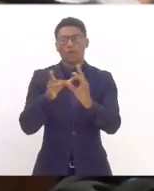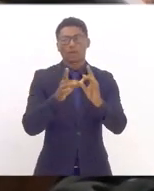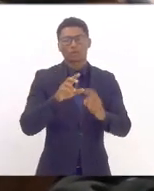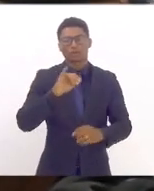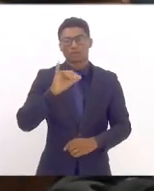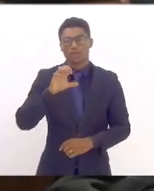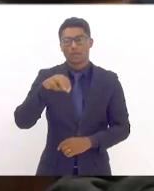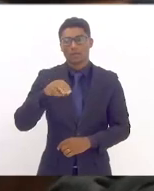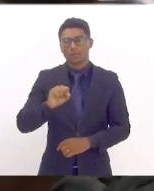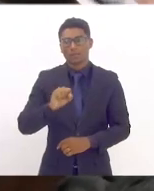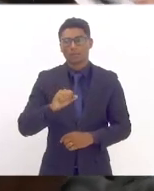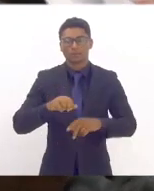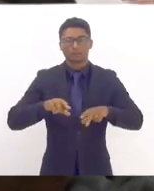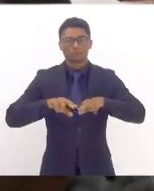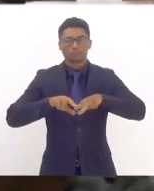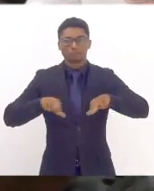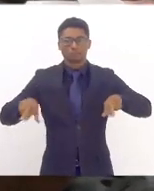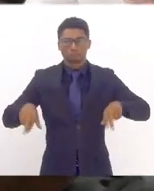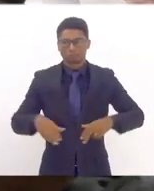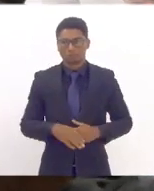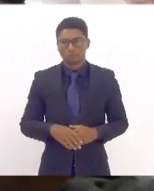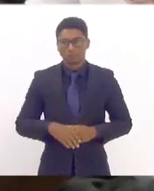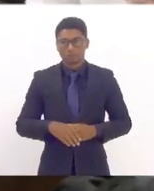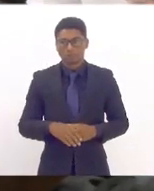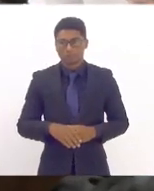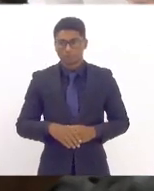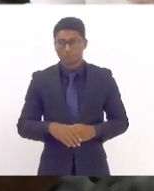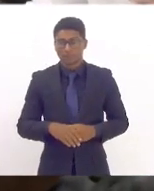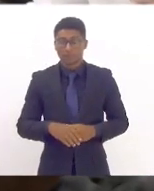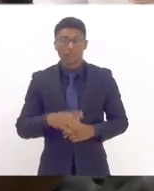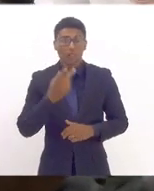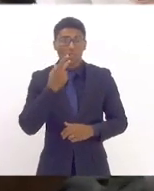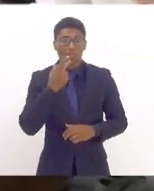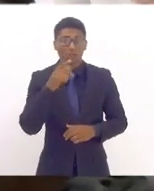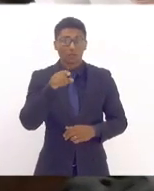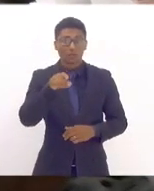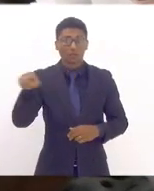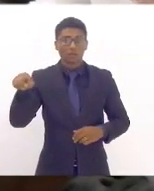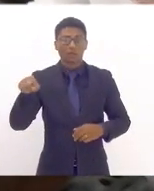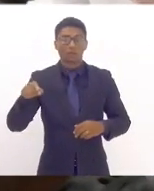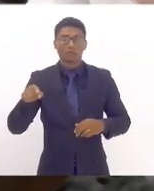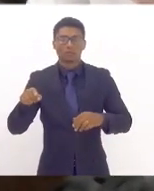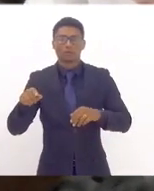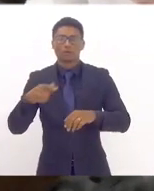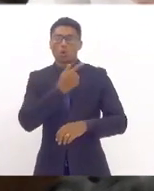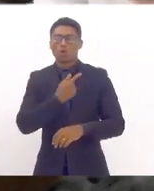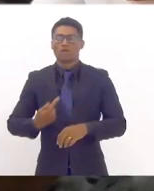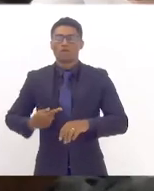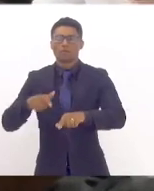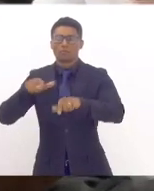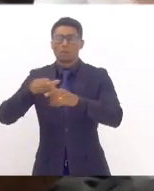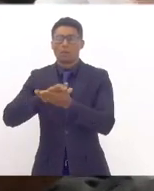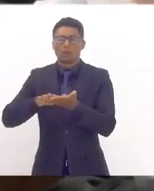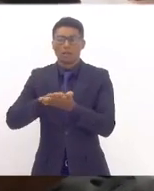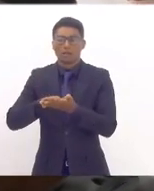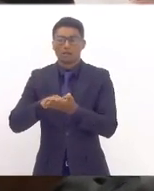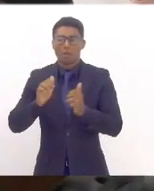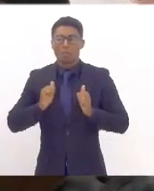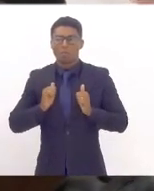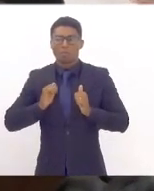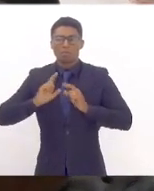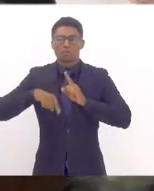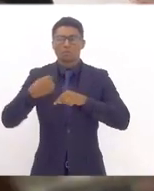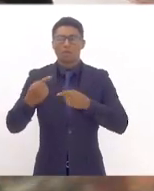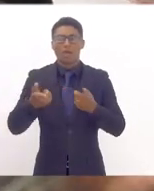ICMS para estar o finalidade eu tô falando é da carona dorme no ponto não faz o dever de casa incompetente